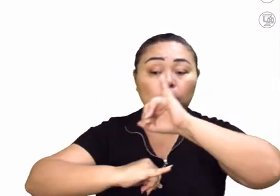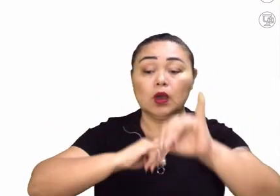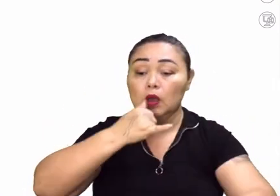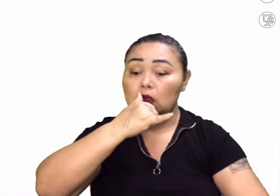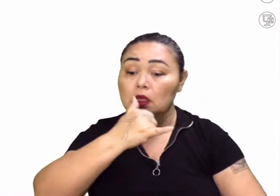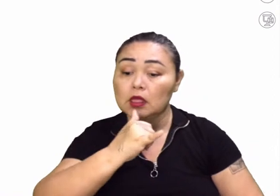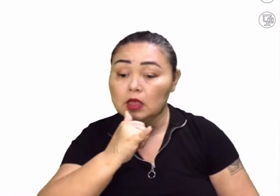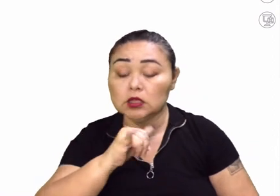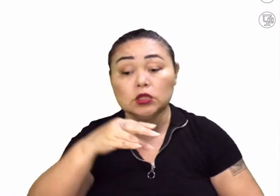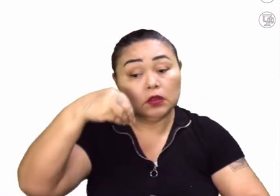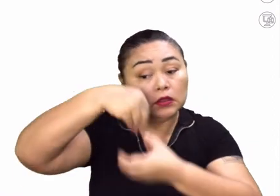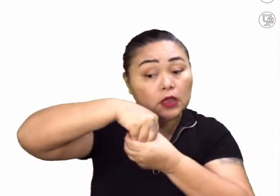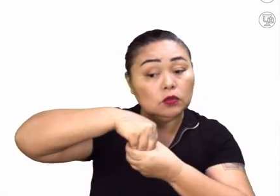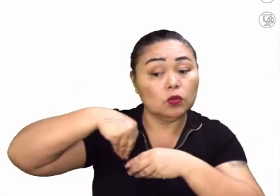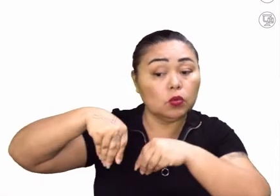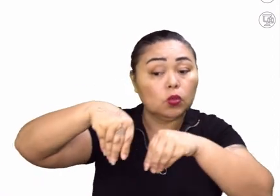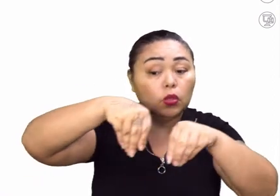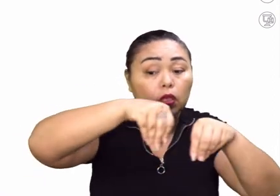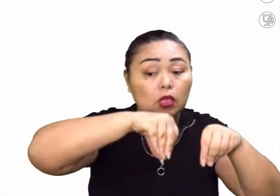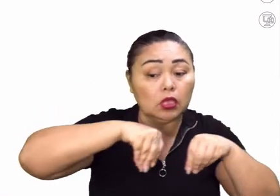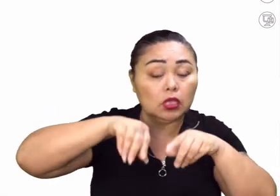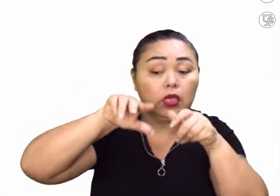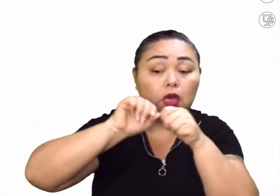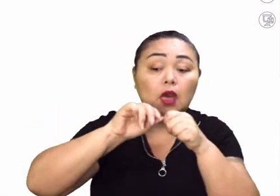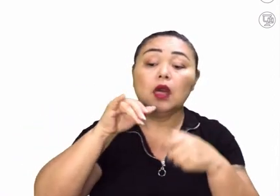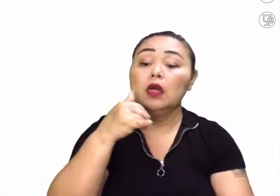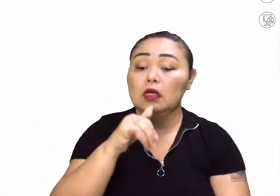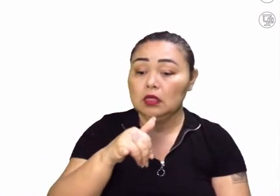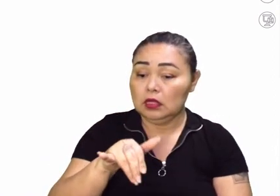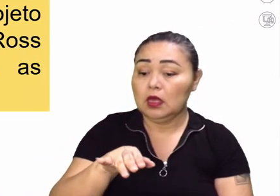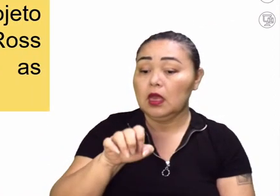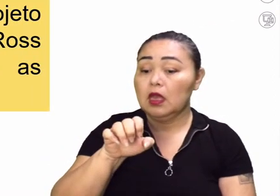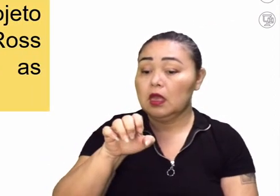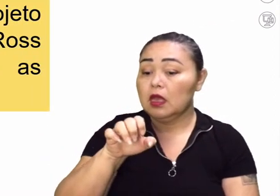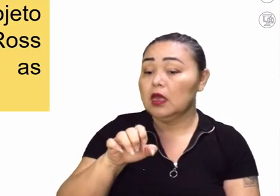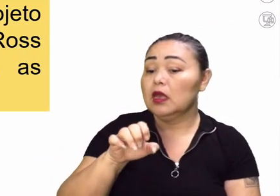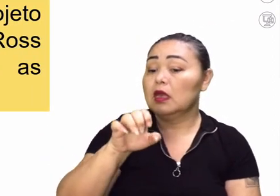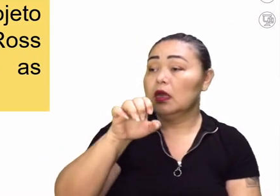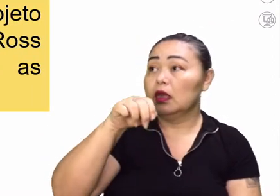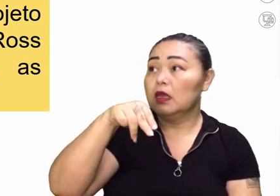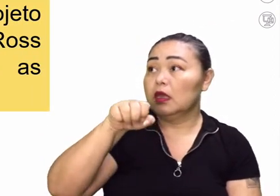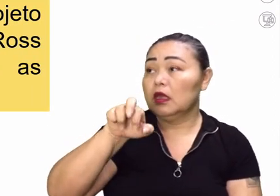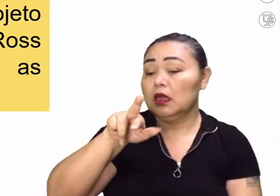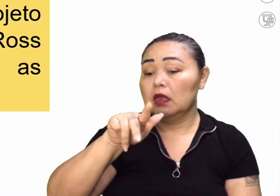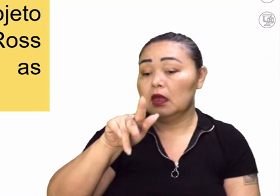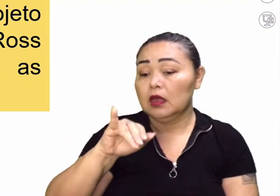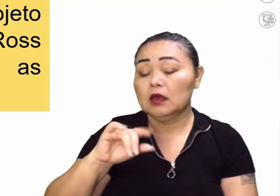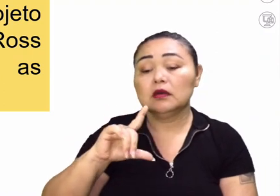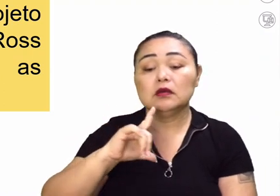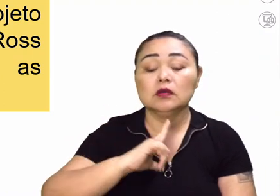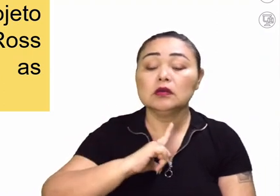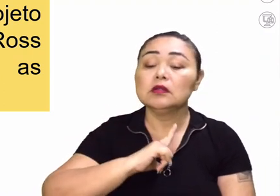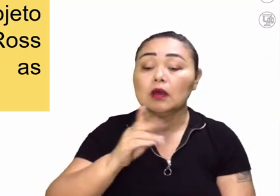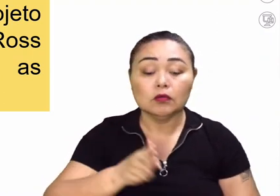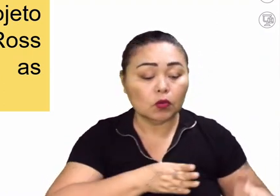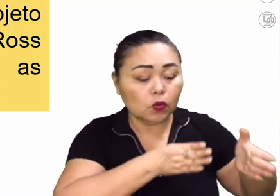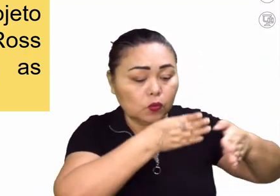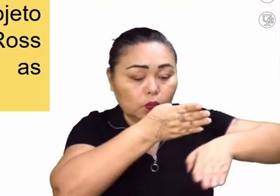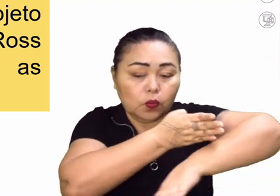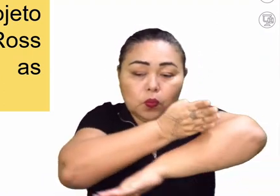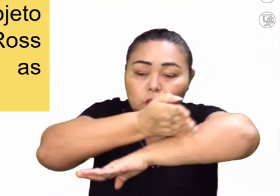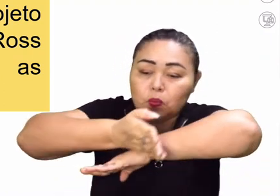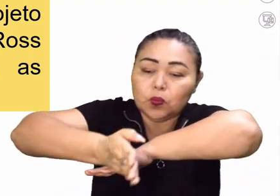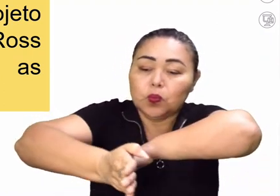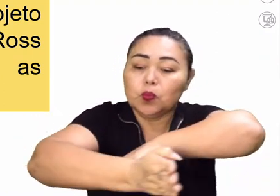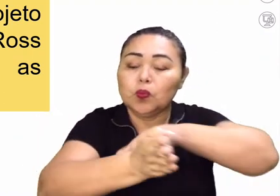do nosso território geração de energia elétrica exatamente Ah tá porque lá correm riscos de Planalto